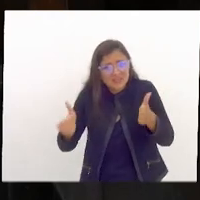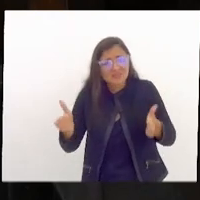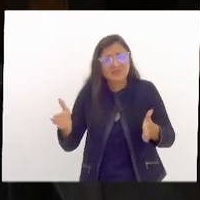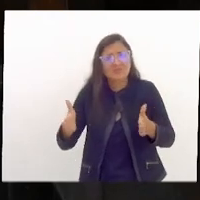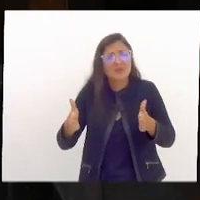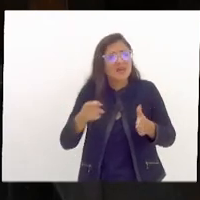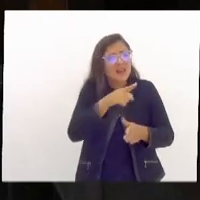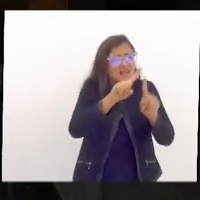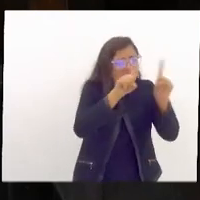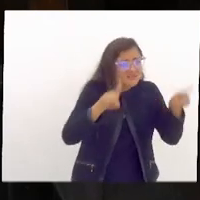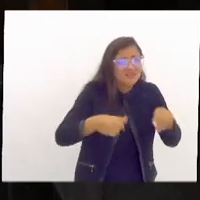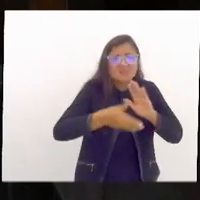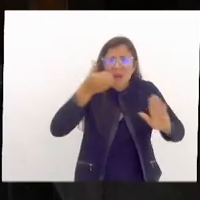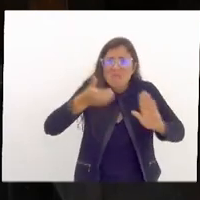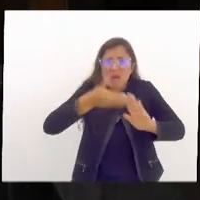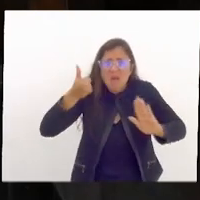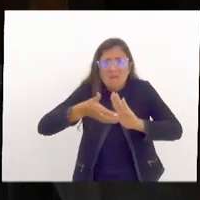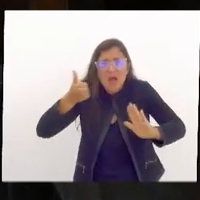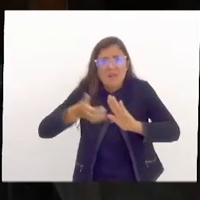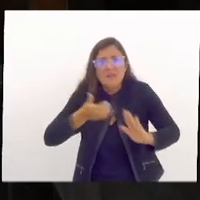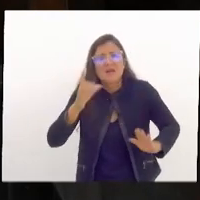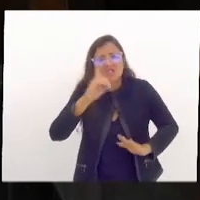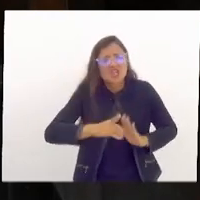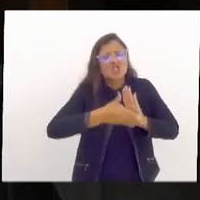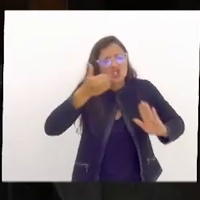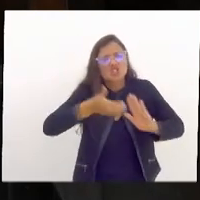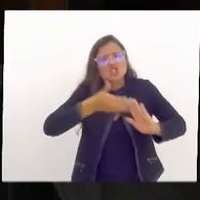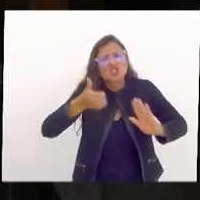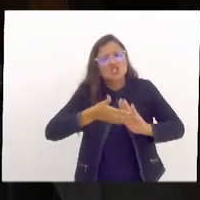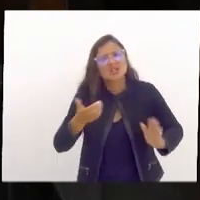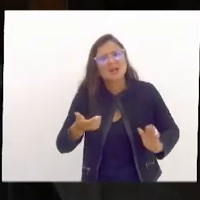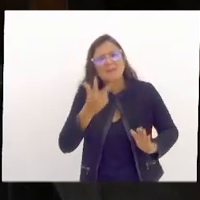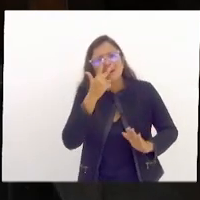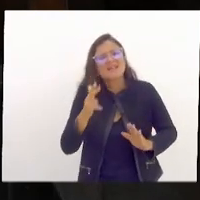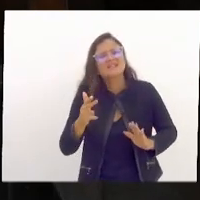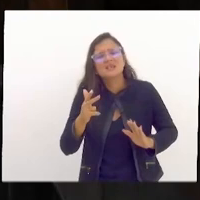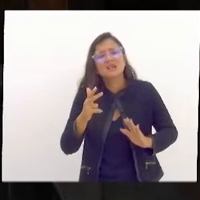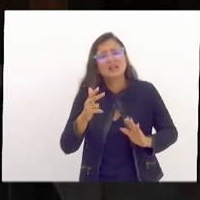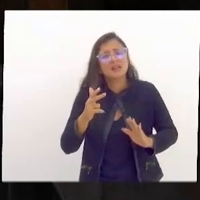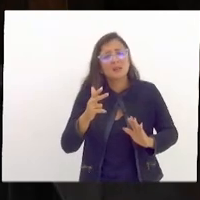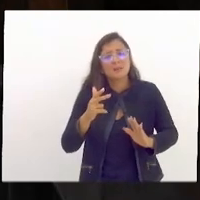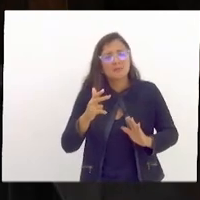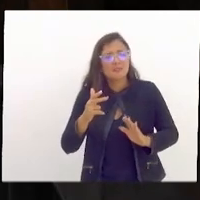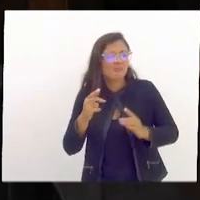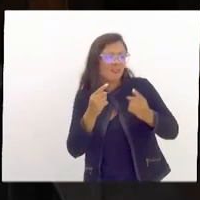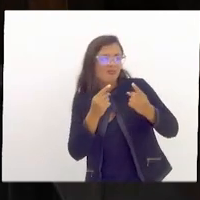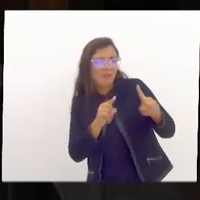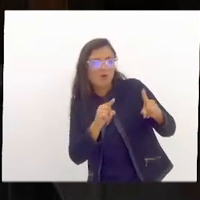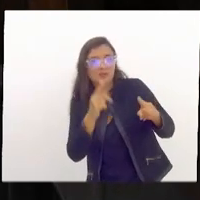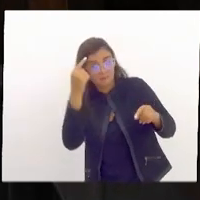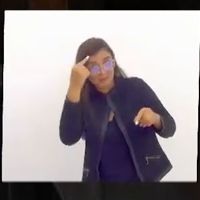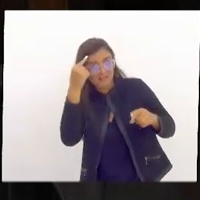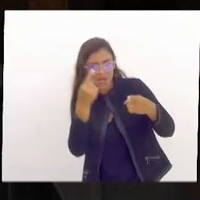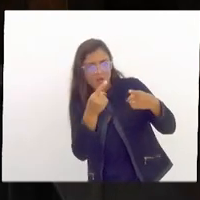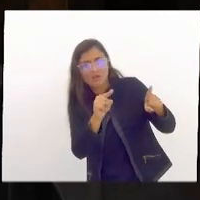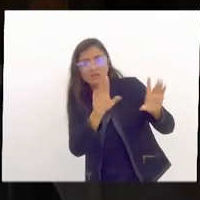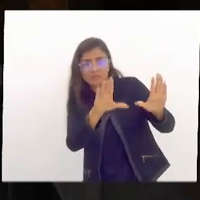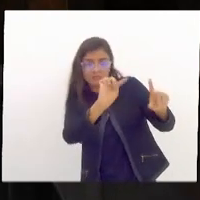direitos dos servidores, ela está legislando contra si própria. Embora ache que esteja